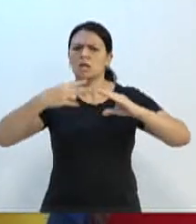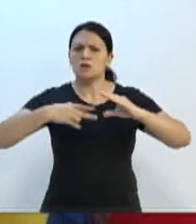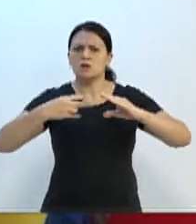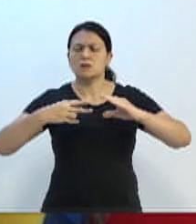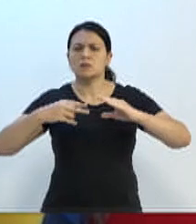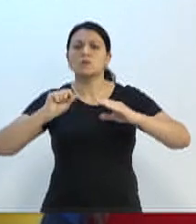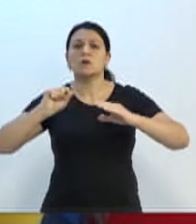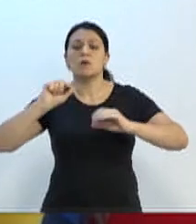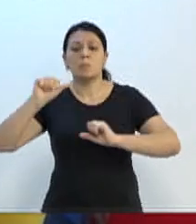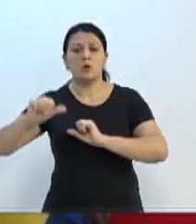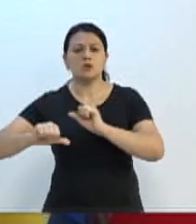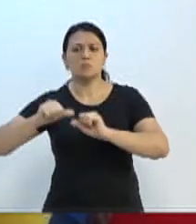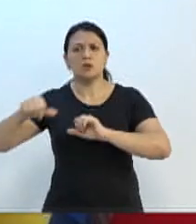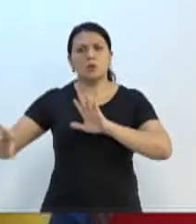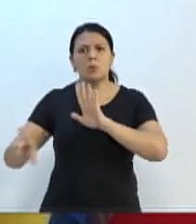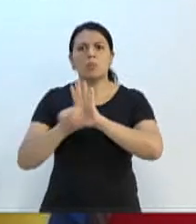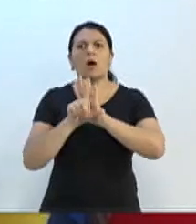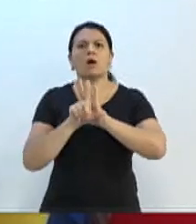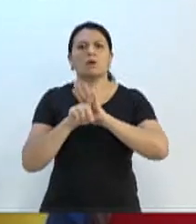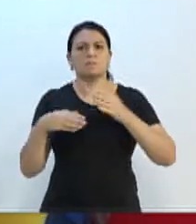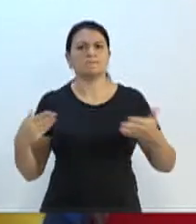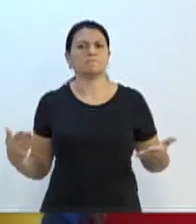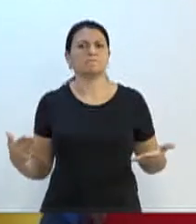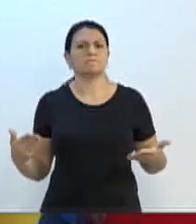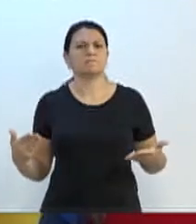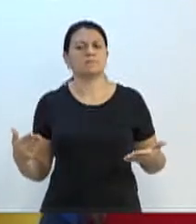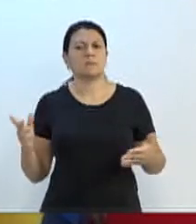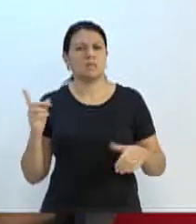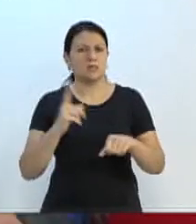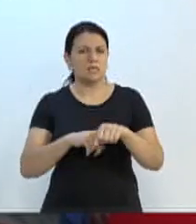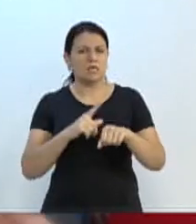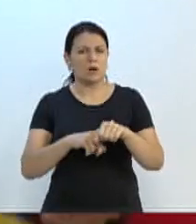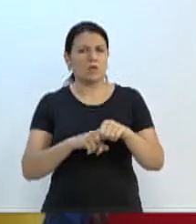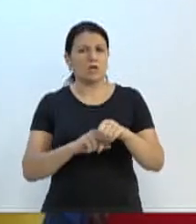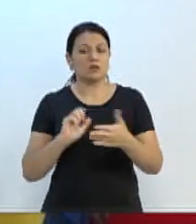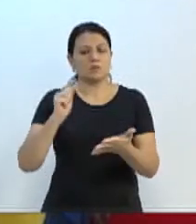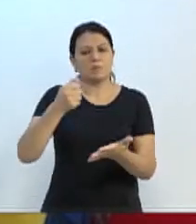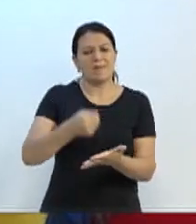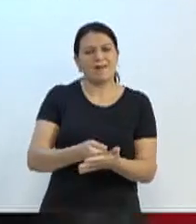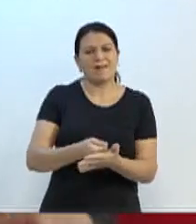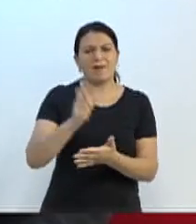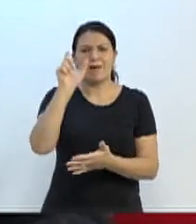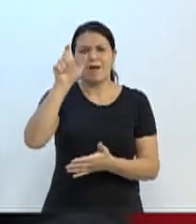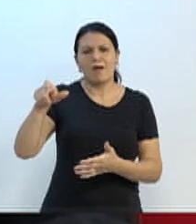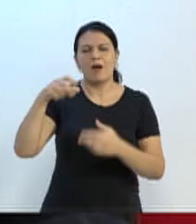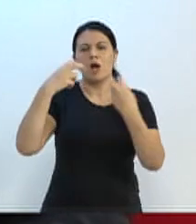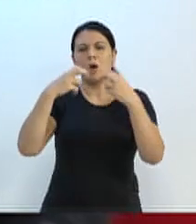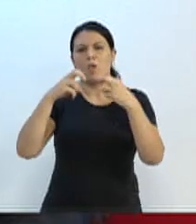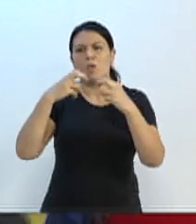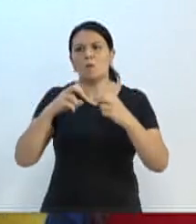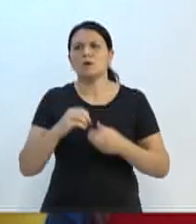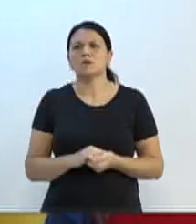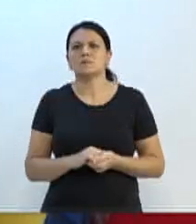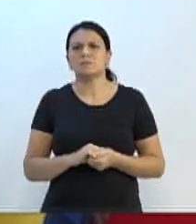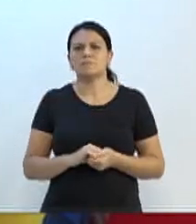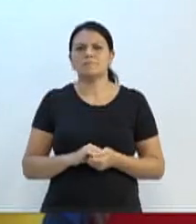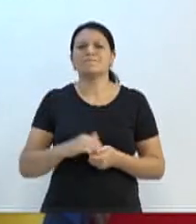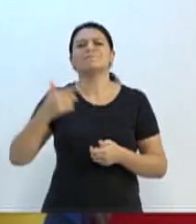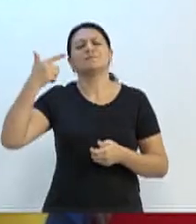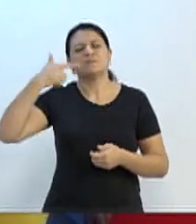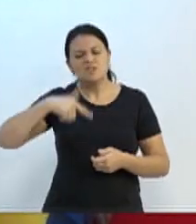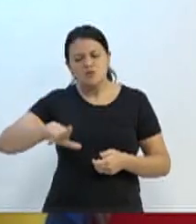se transformando em legítima. E na hora do reajuste da passagem, vai ser tirado do lombo